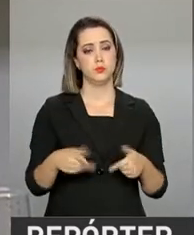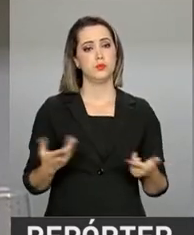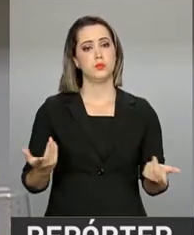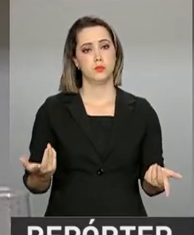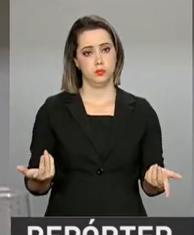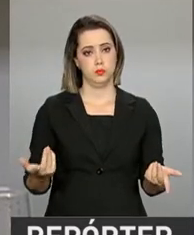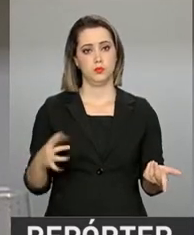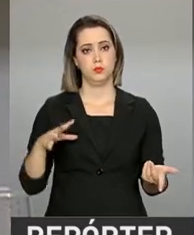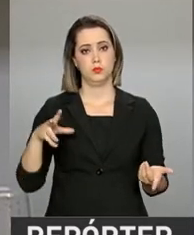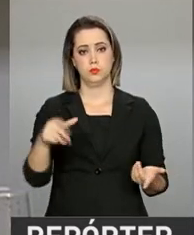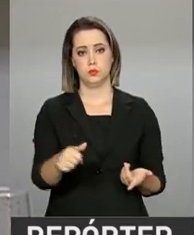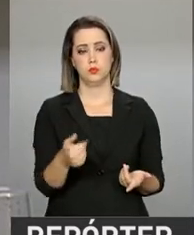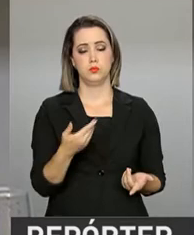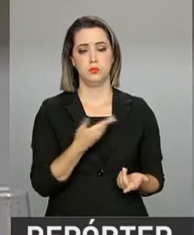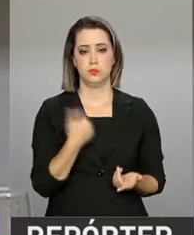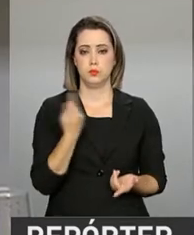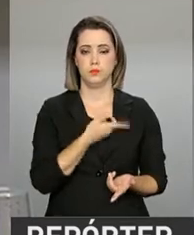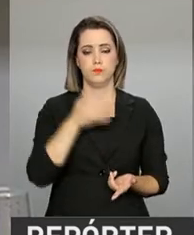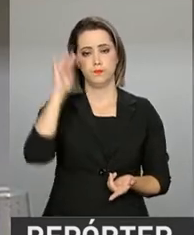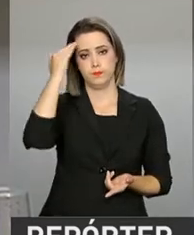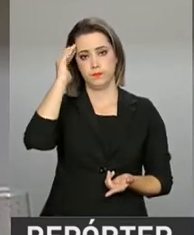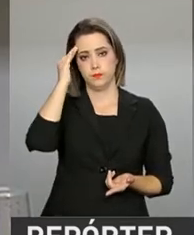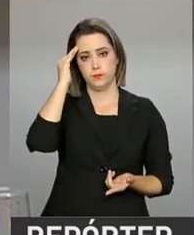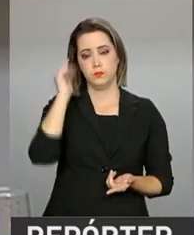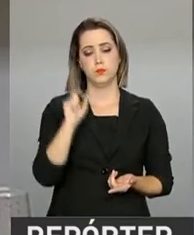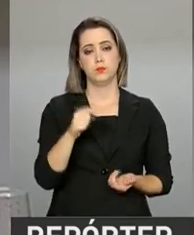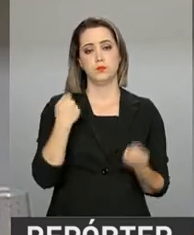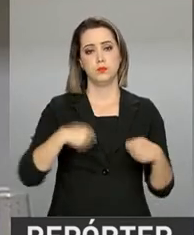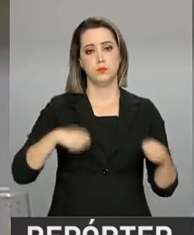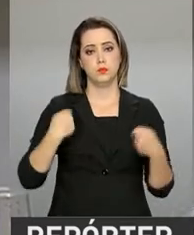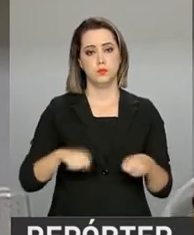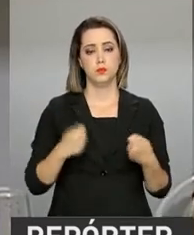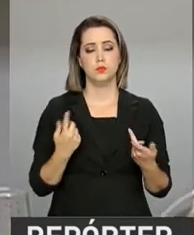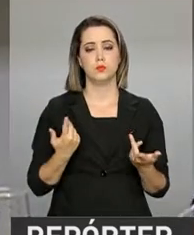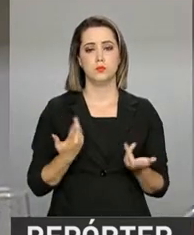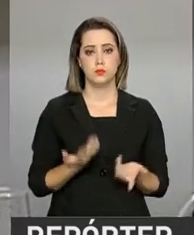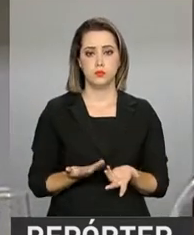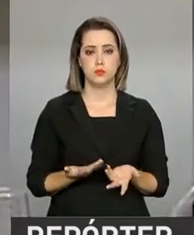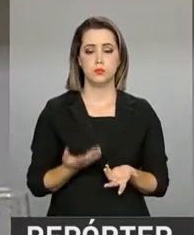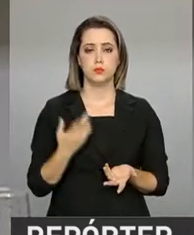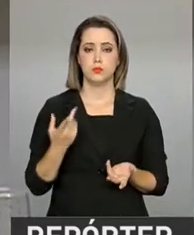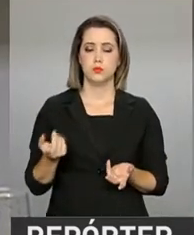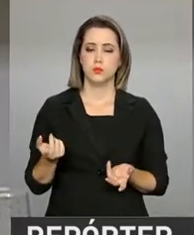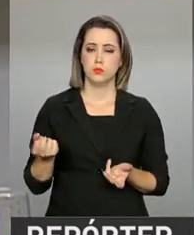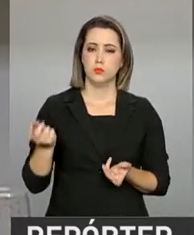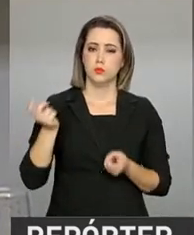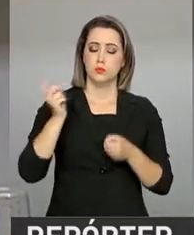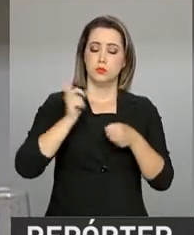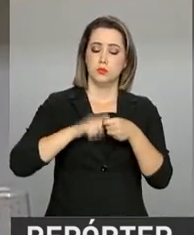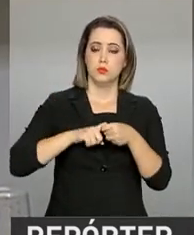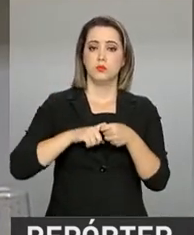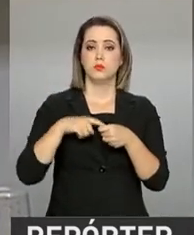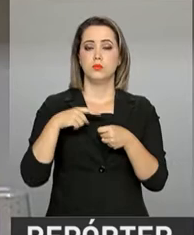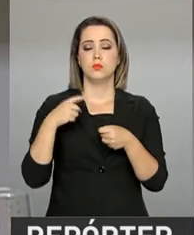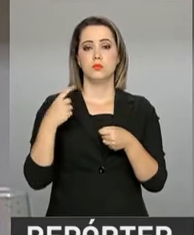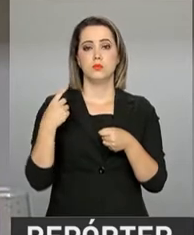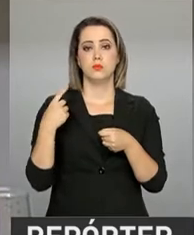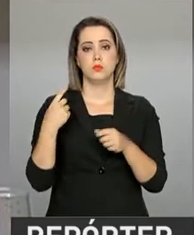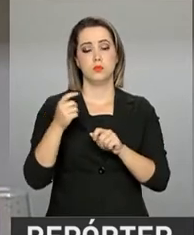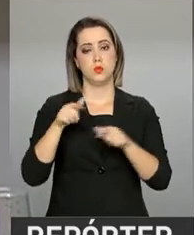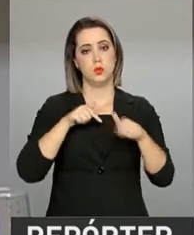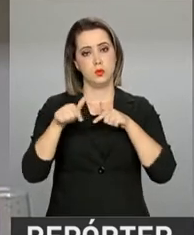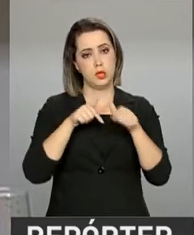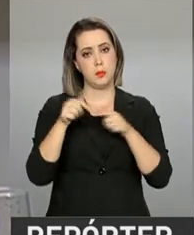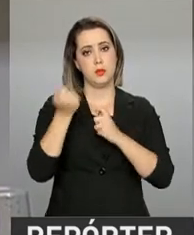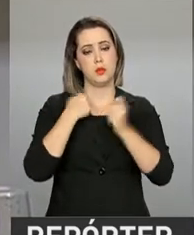todos aqui compreendem a necessidade de recuperarmos a atividade